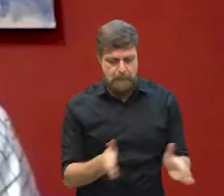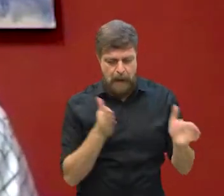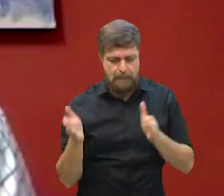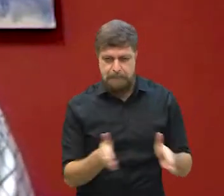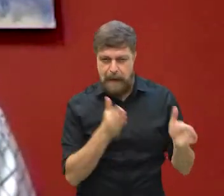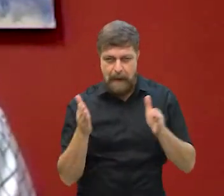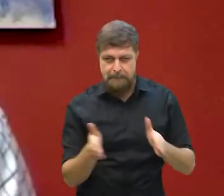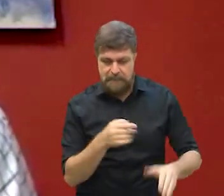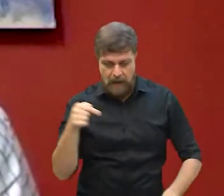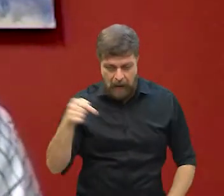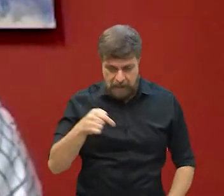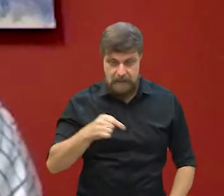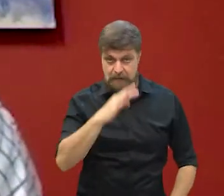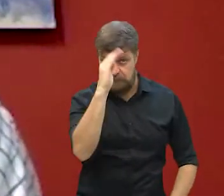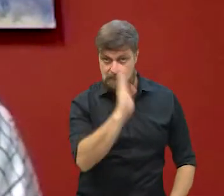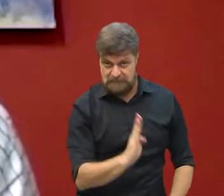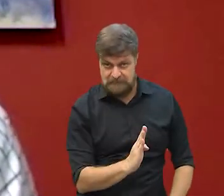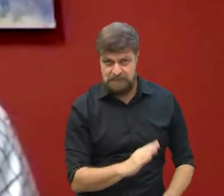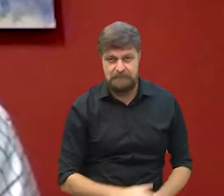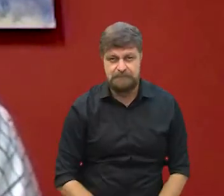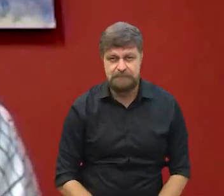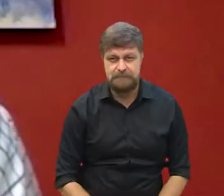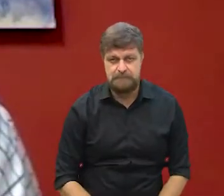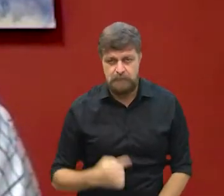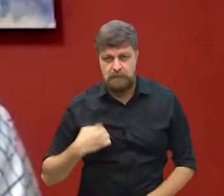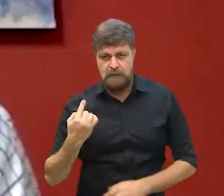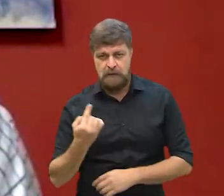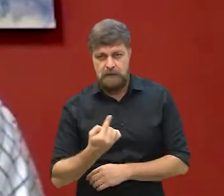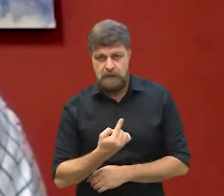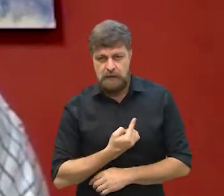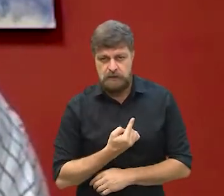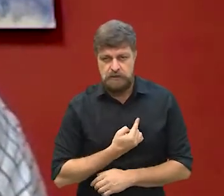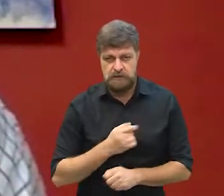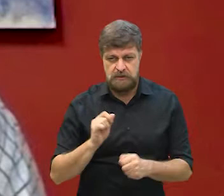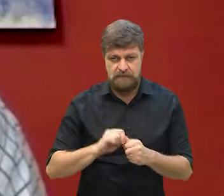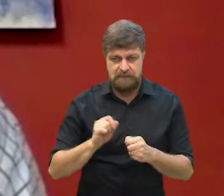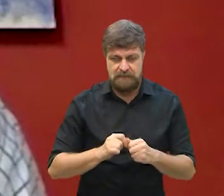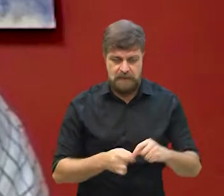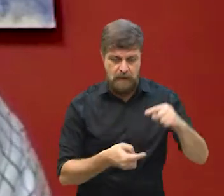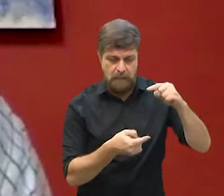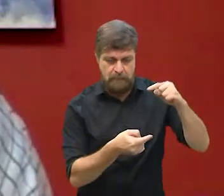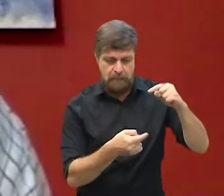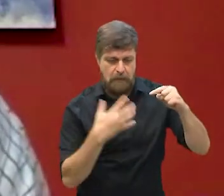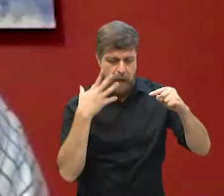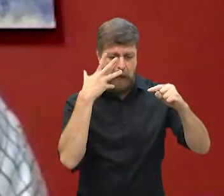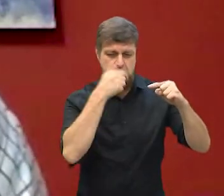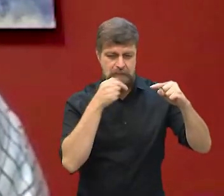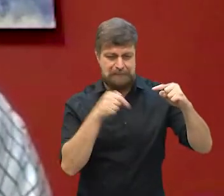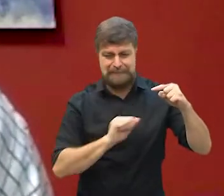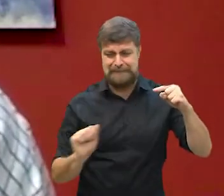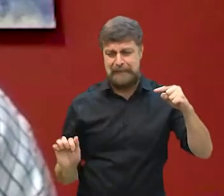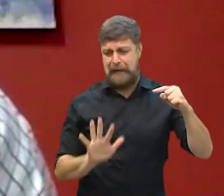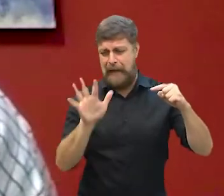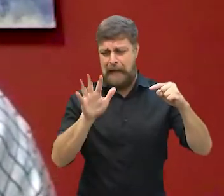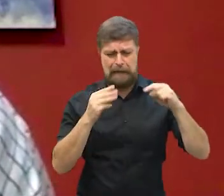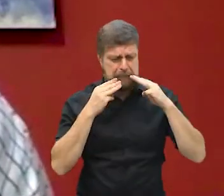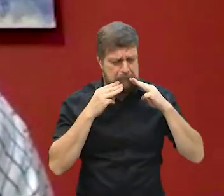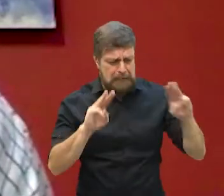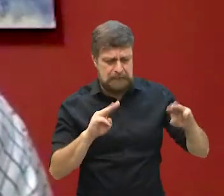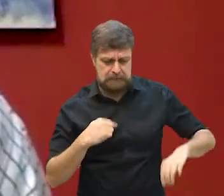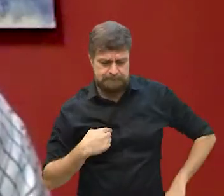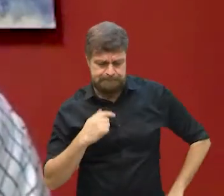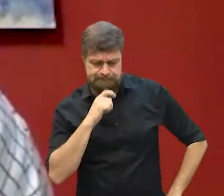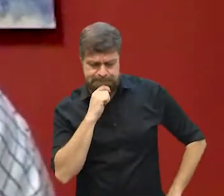Brasil e em diversos segmentos. Então, a gente migrou dessa pimenta decorativa, a gente via que era linda e servia como marketing, mas